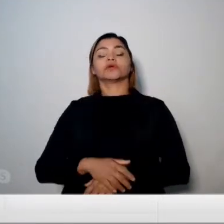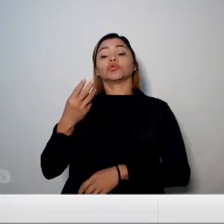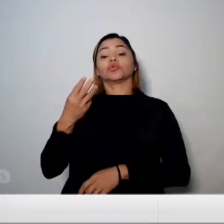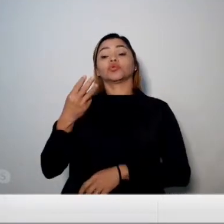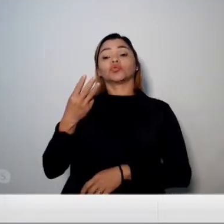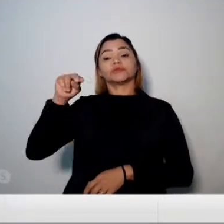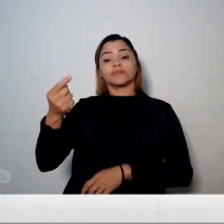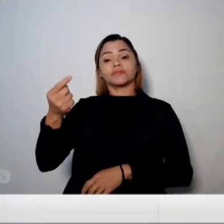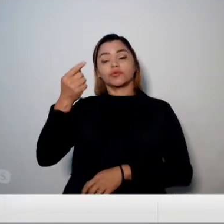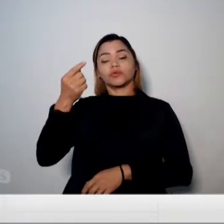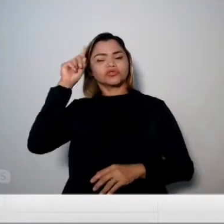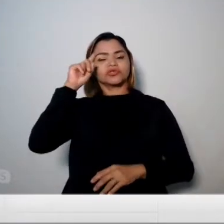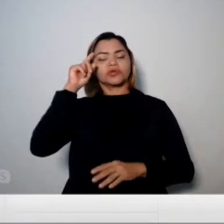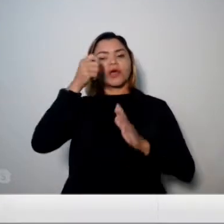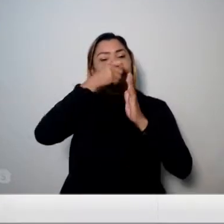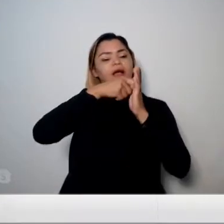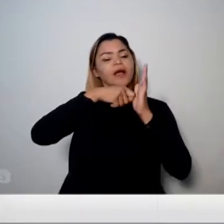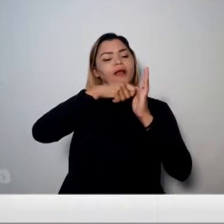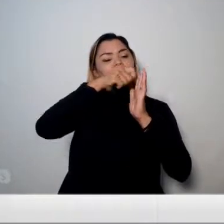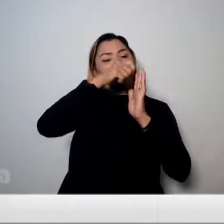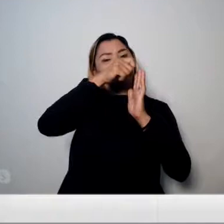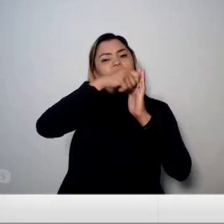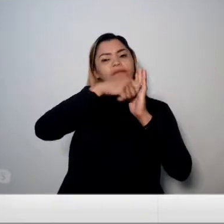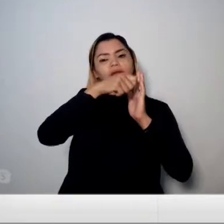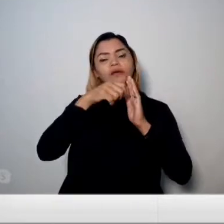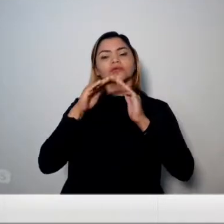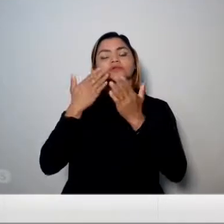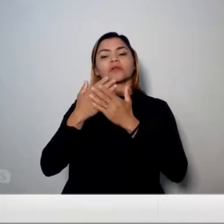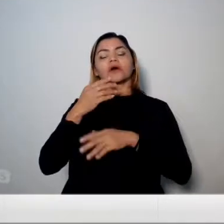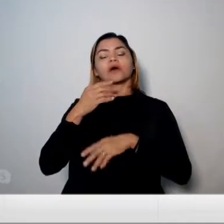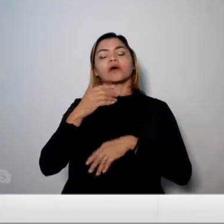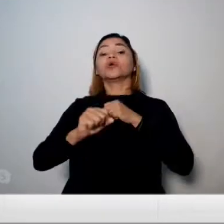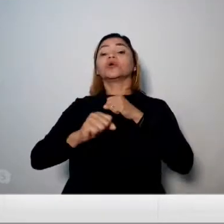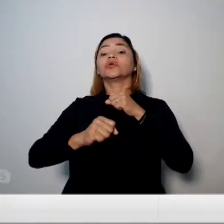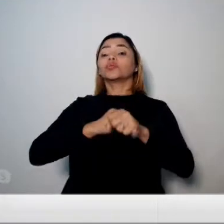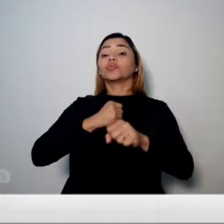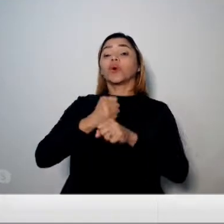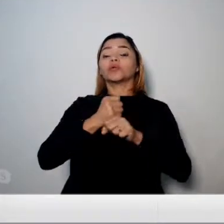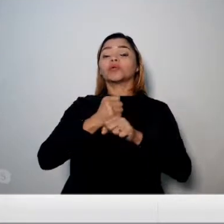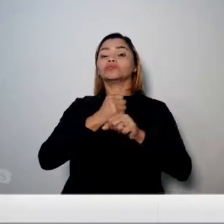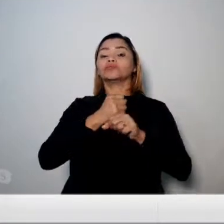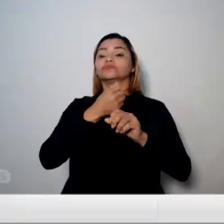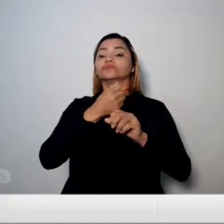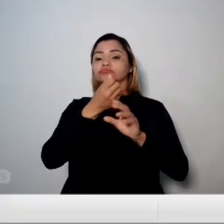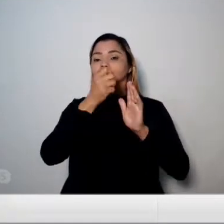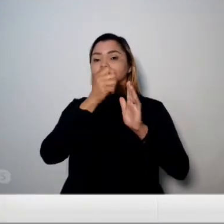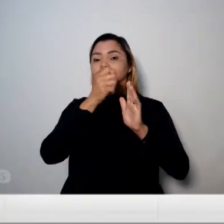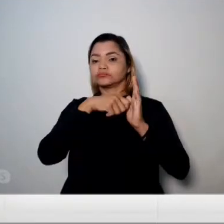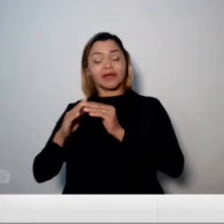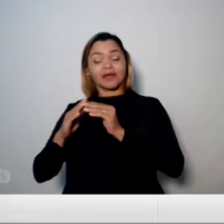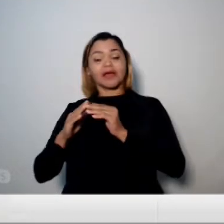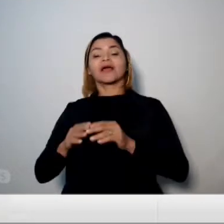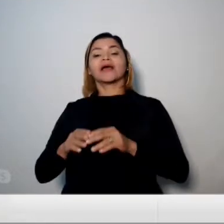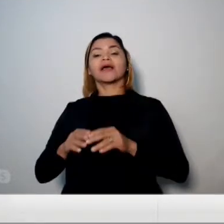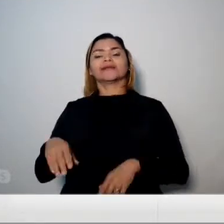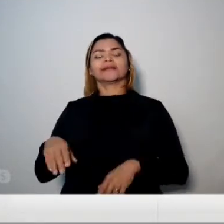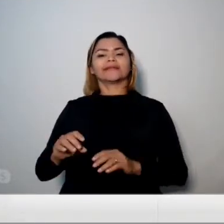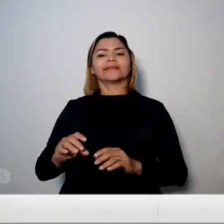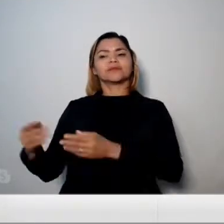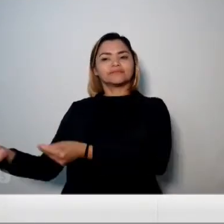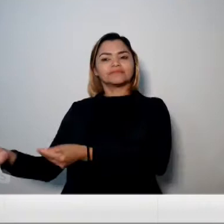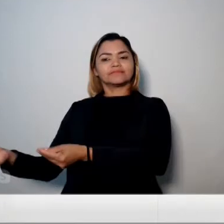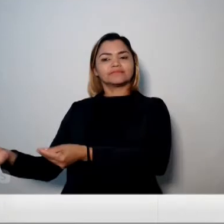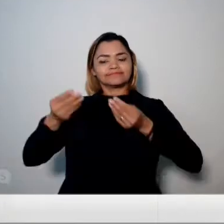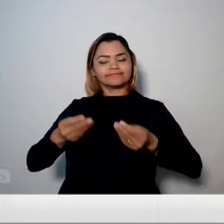diferencia de outras por dividir as etapas educativas em c&t neos que olhar o aluno de maneira integral e não somente sua